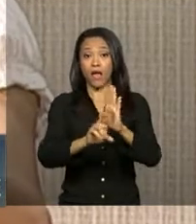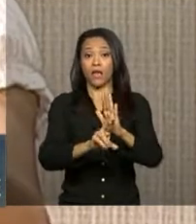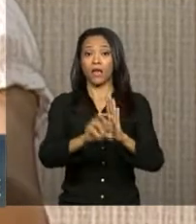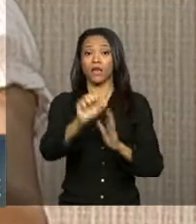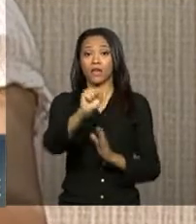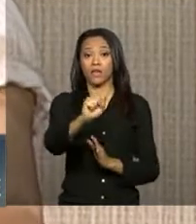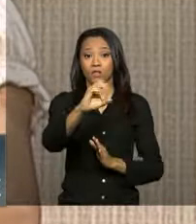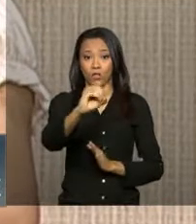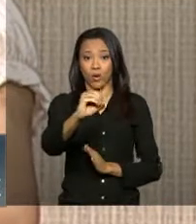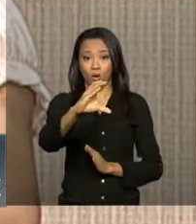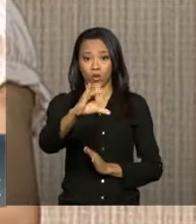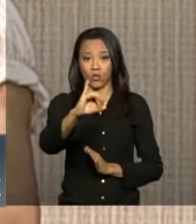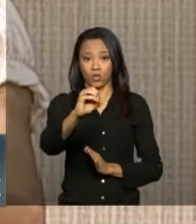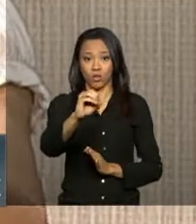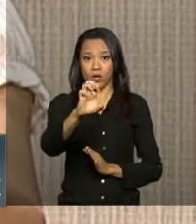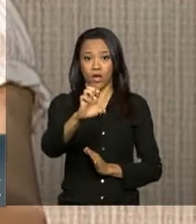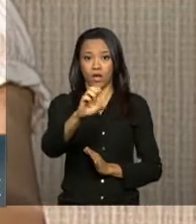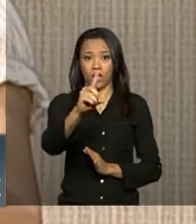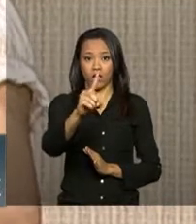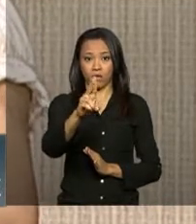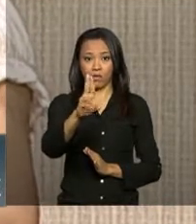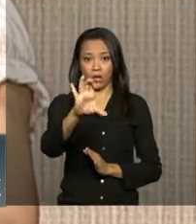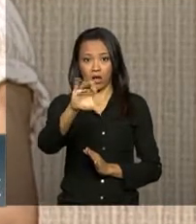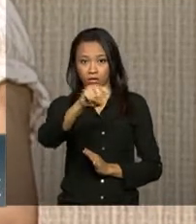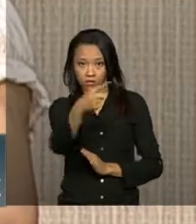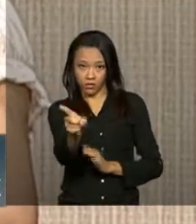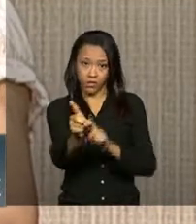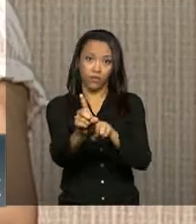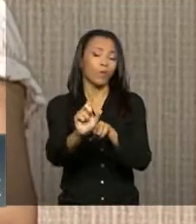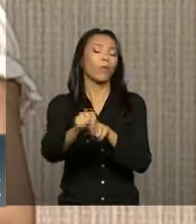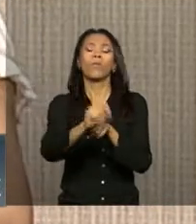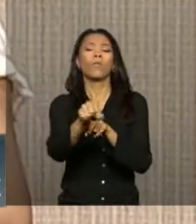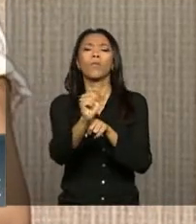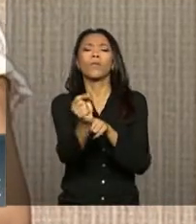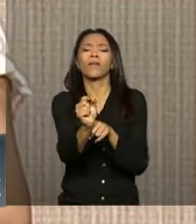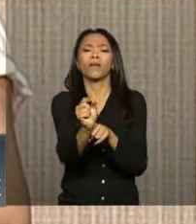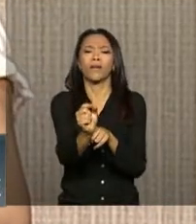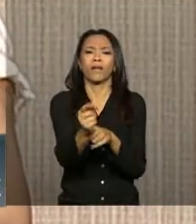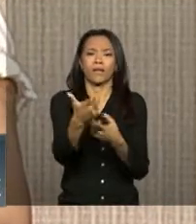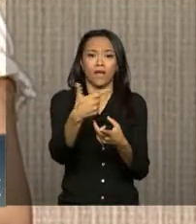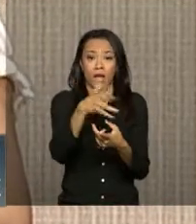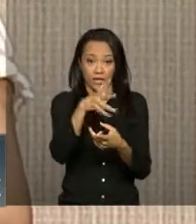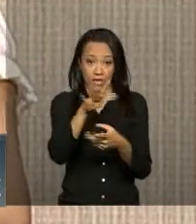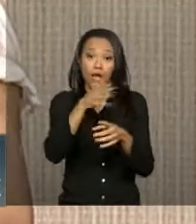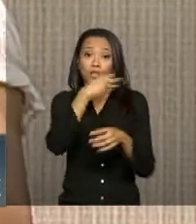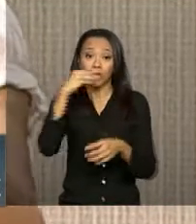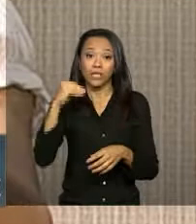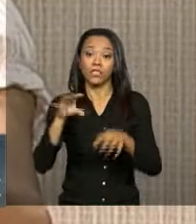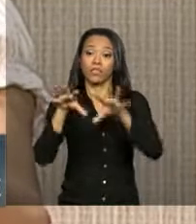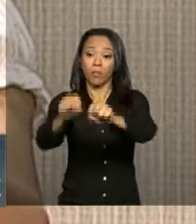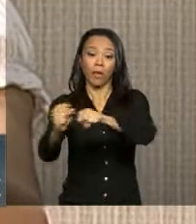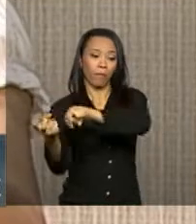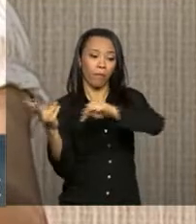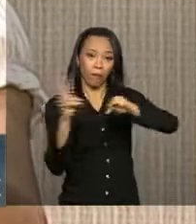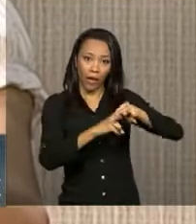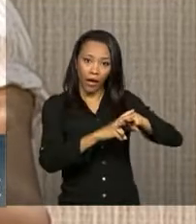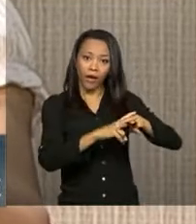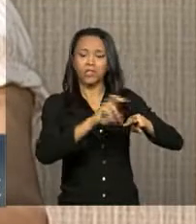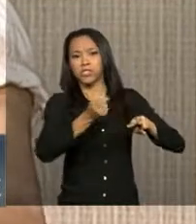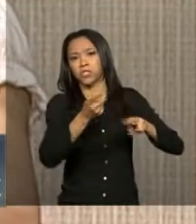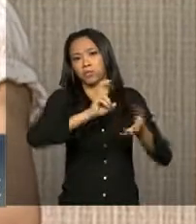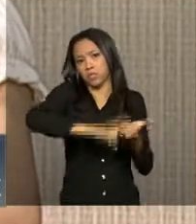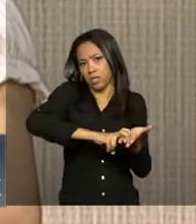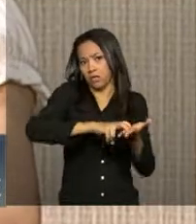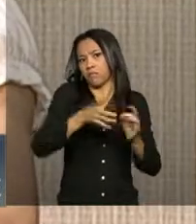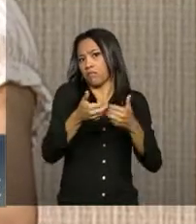a sós educação como ela vai se dar no ambiente onde os adolescentes né cumprir medidas socioeducativas que seja de meio aberto e meio